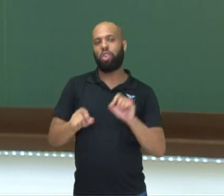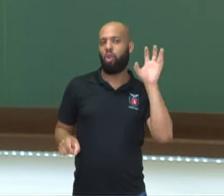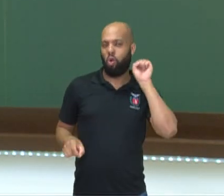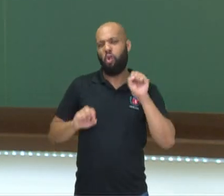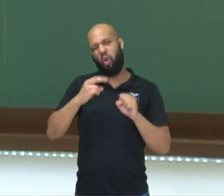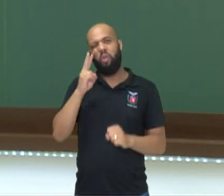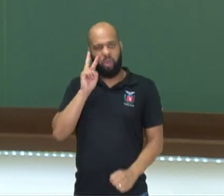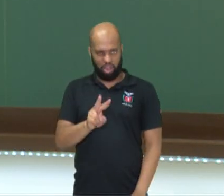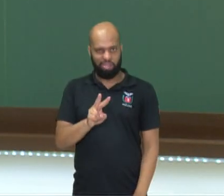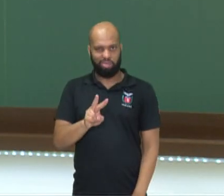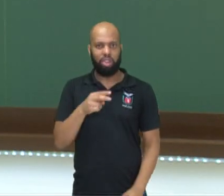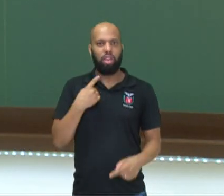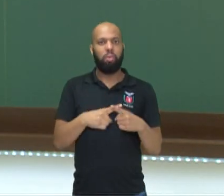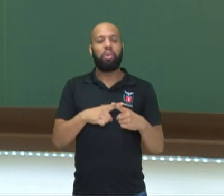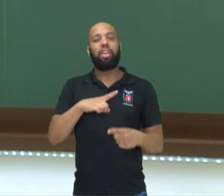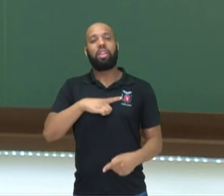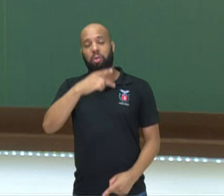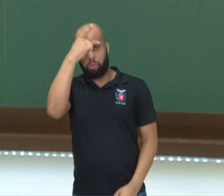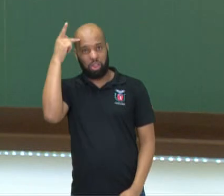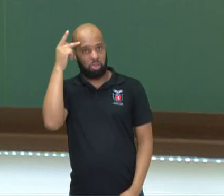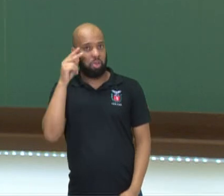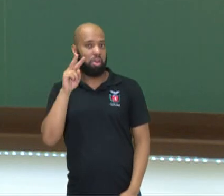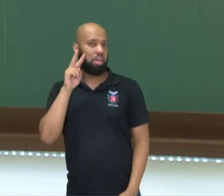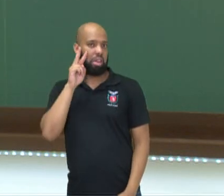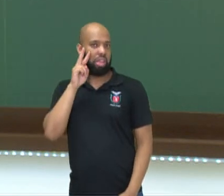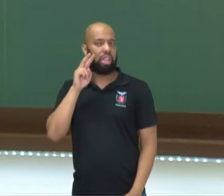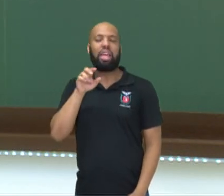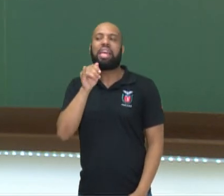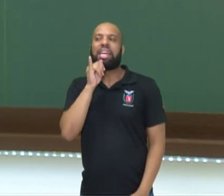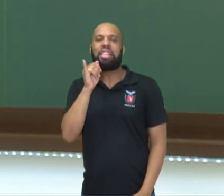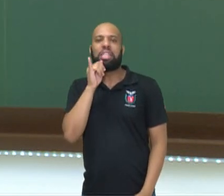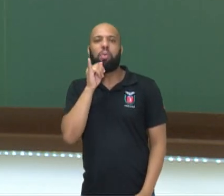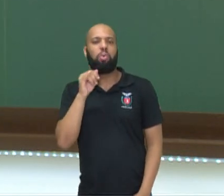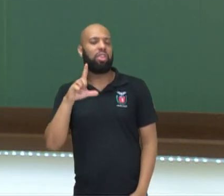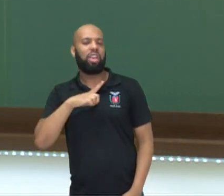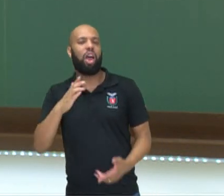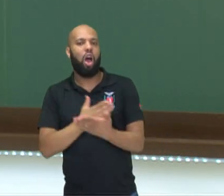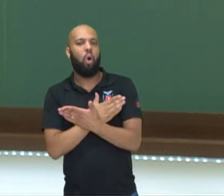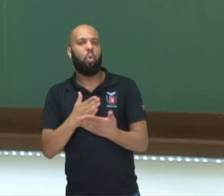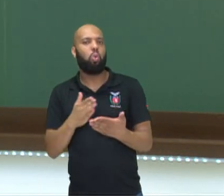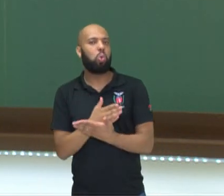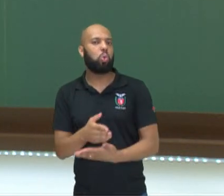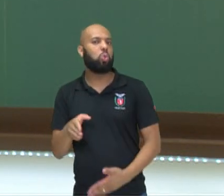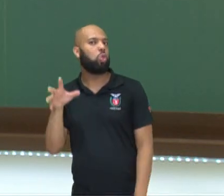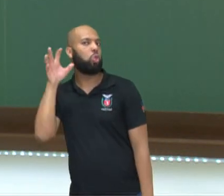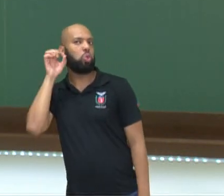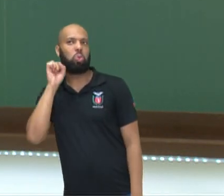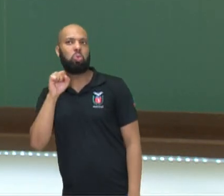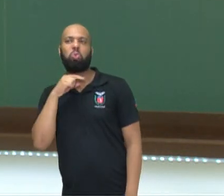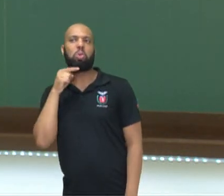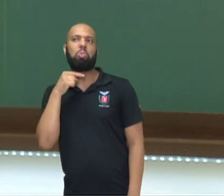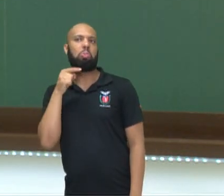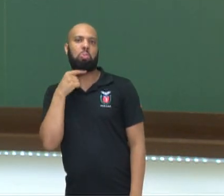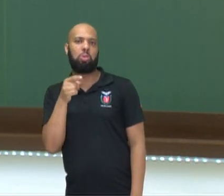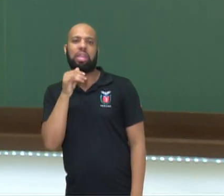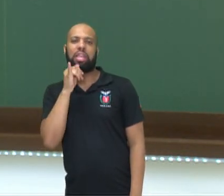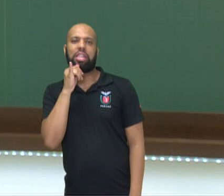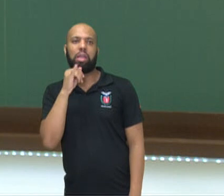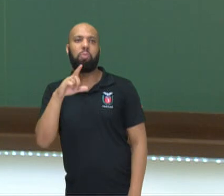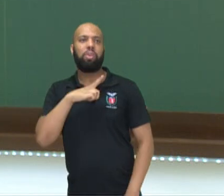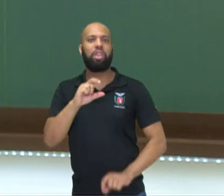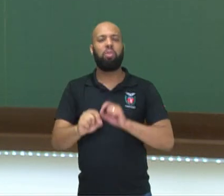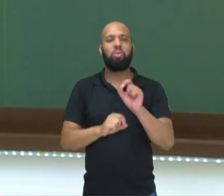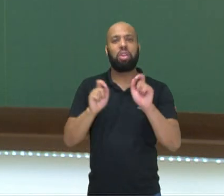ouve. Há pessoas que não ouvem, mas escutam. Escutam através de um gesto, escutam através